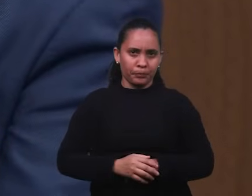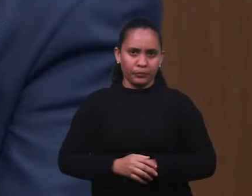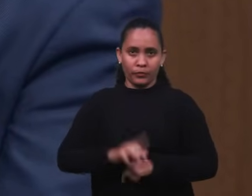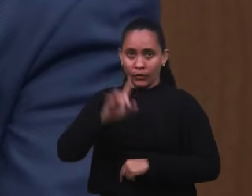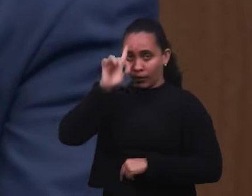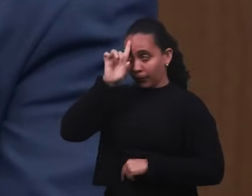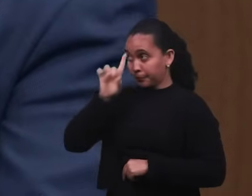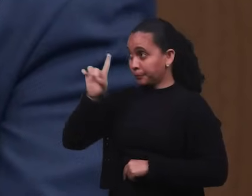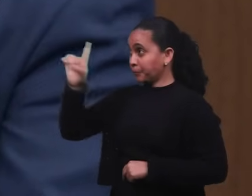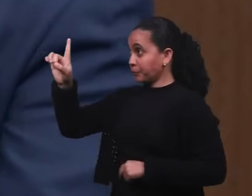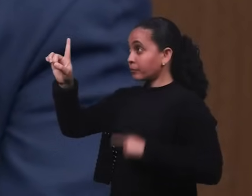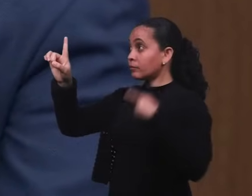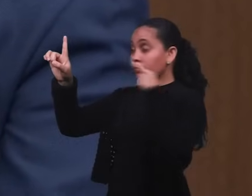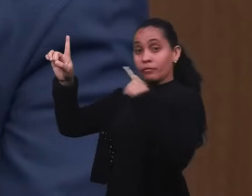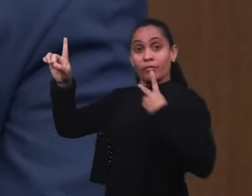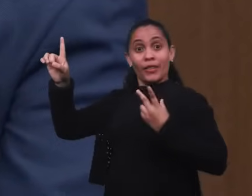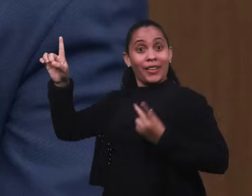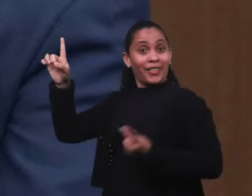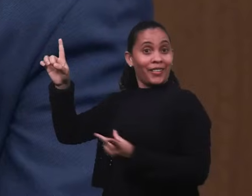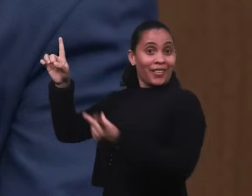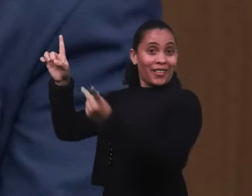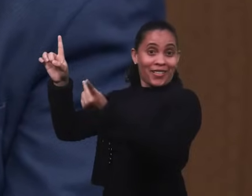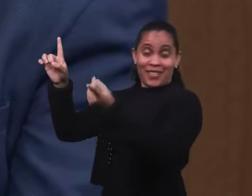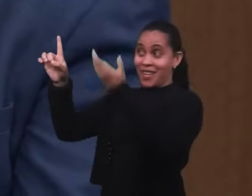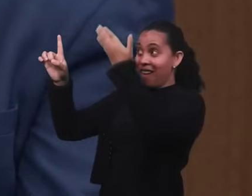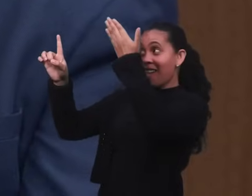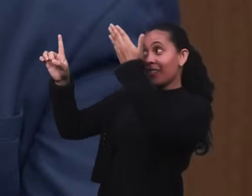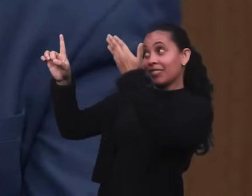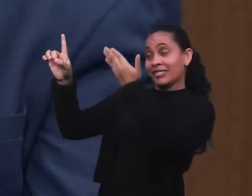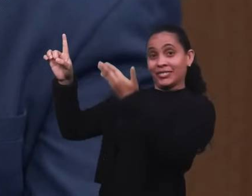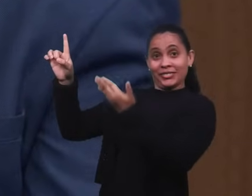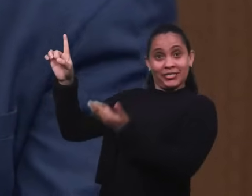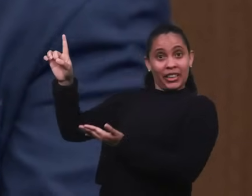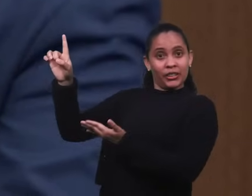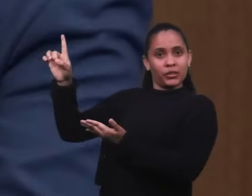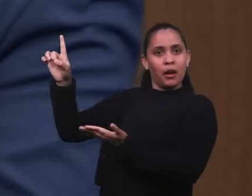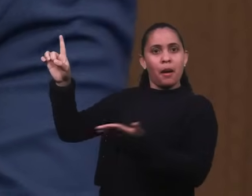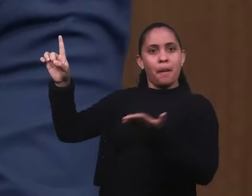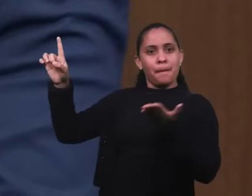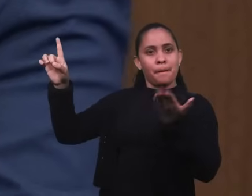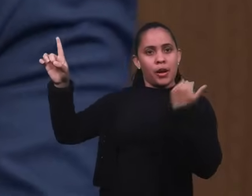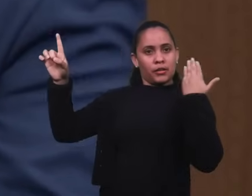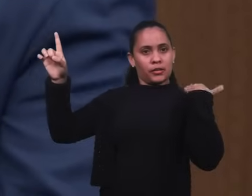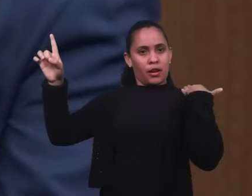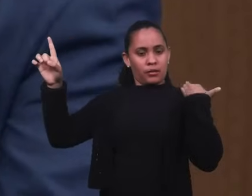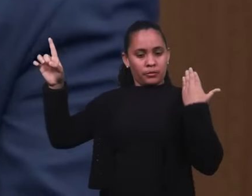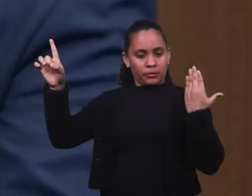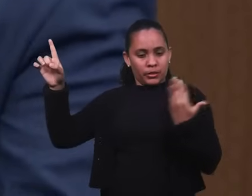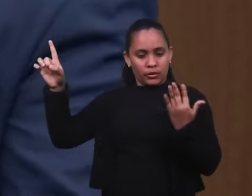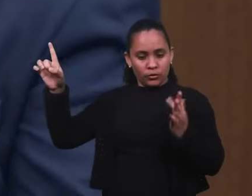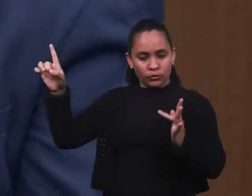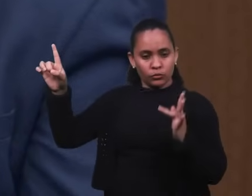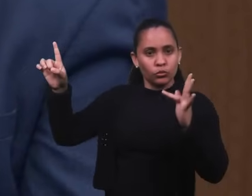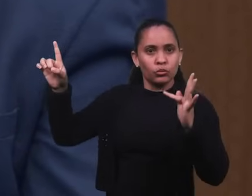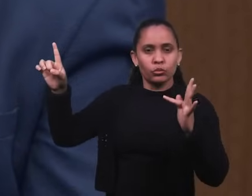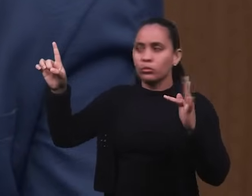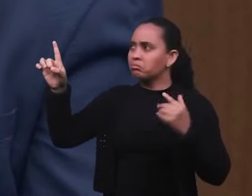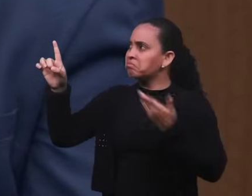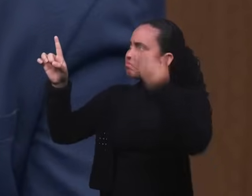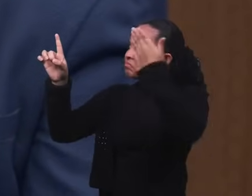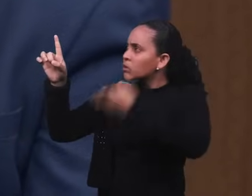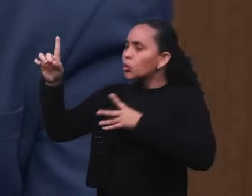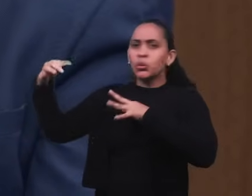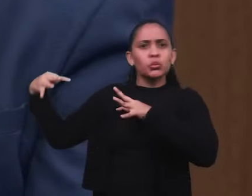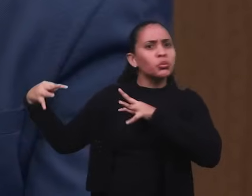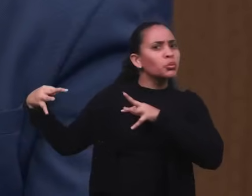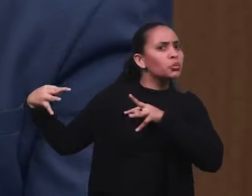que é o caso do nosso Deus, não há essa distinção, né? Passado, presente e futuro. Então, para ele, tudo é uma coisa só.